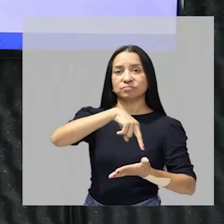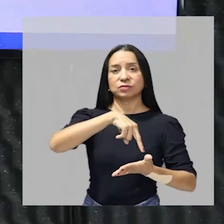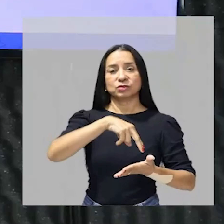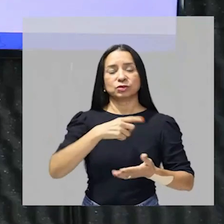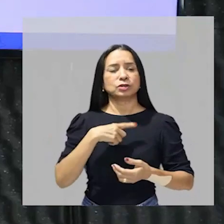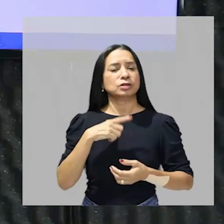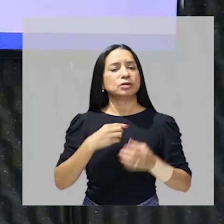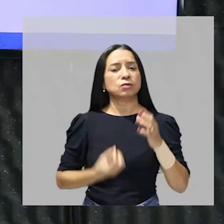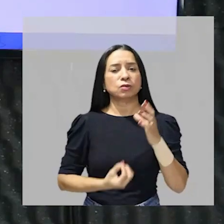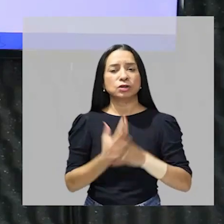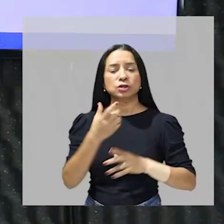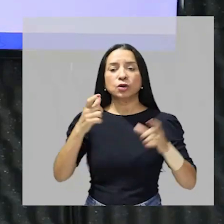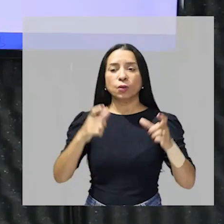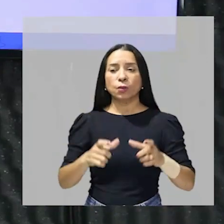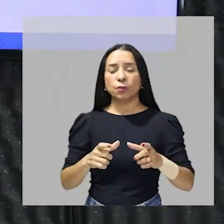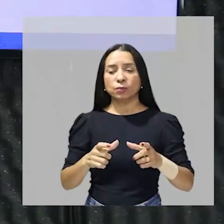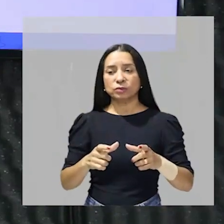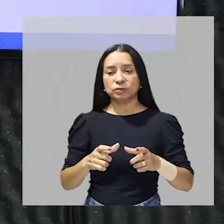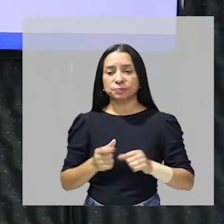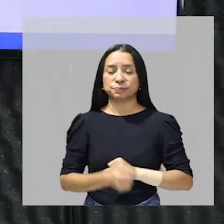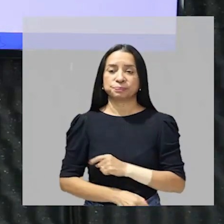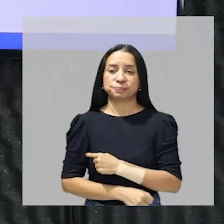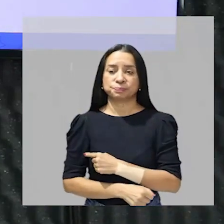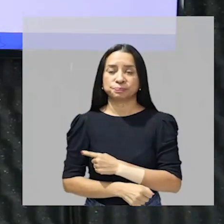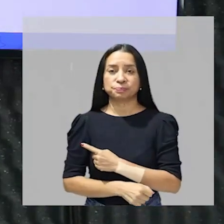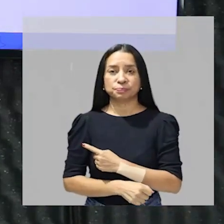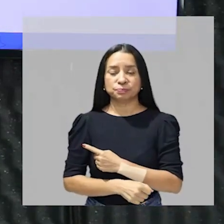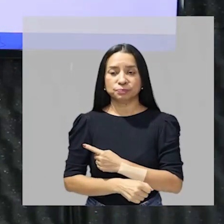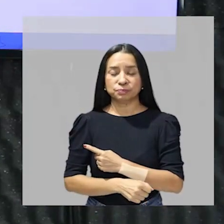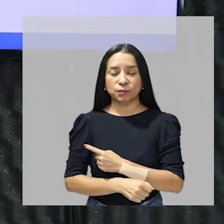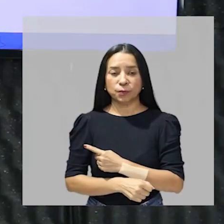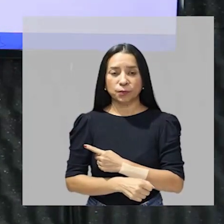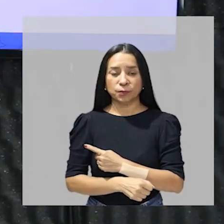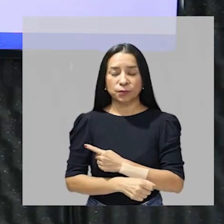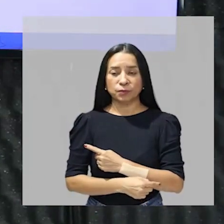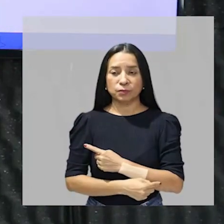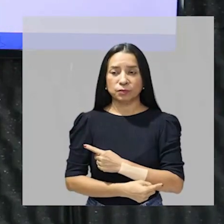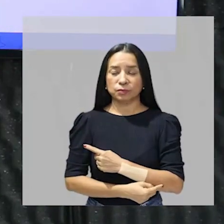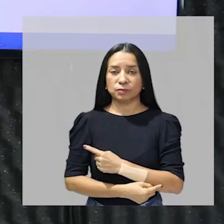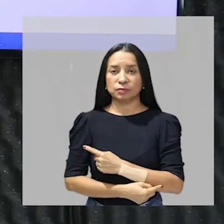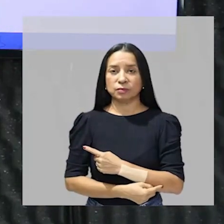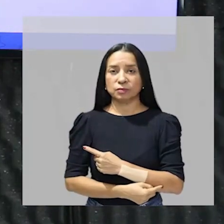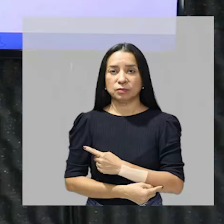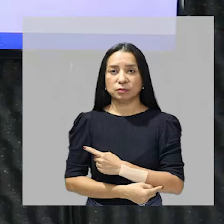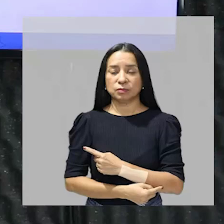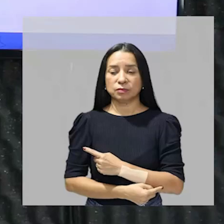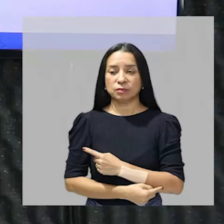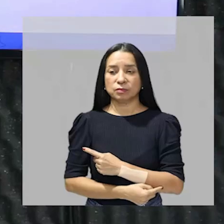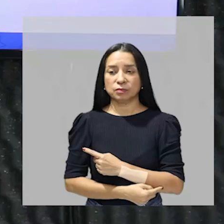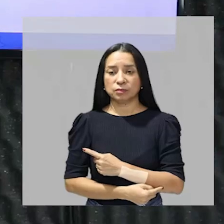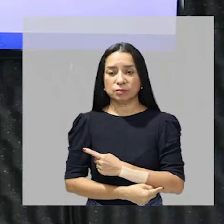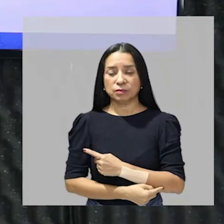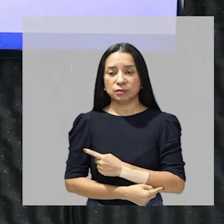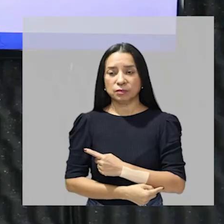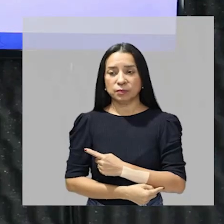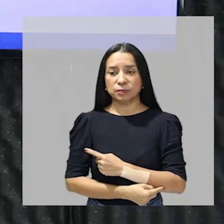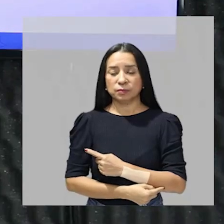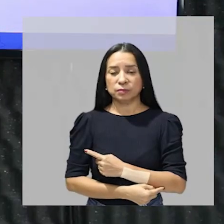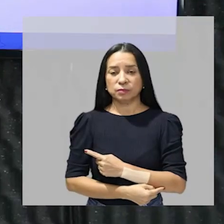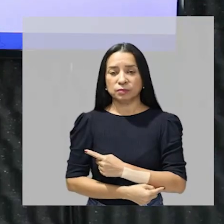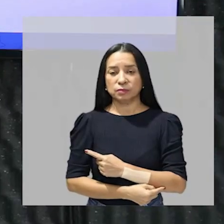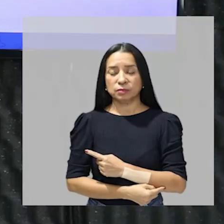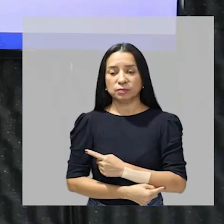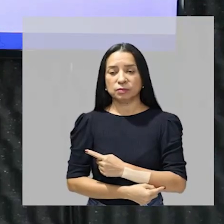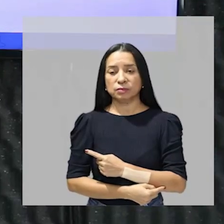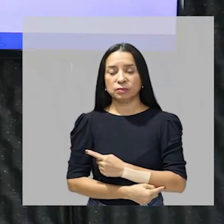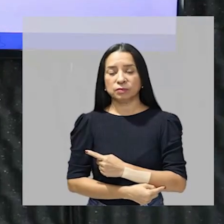A ginástica, enquanto atividade física, tem suas origens na antiguidade, uma vez que os exercícios